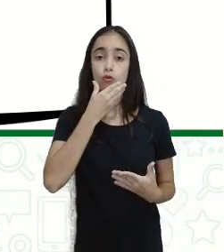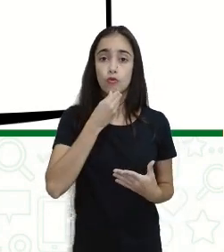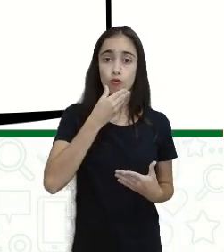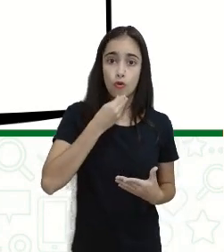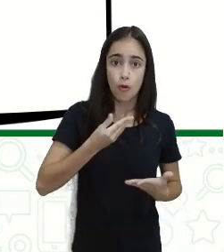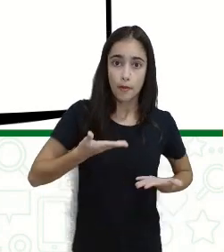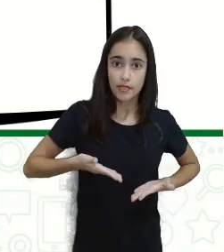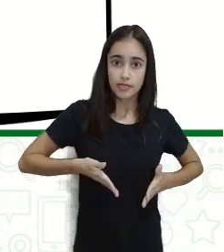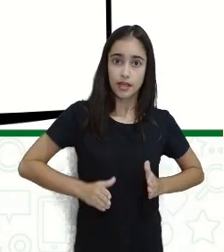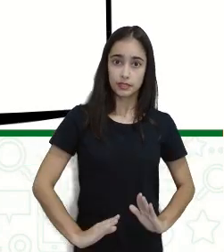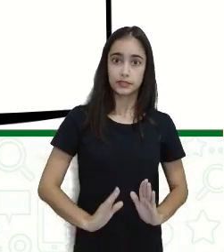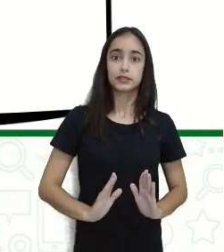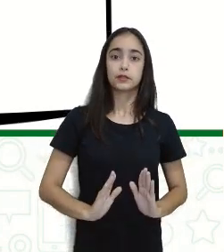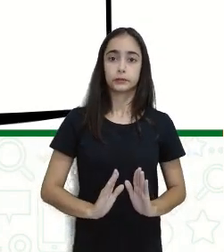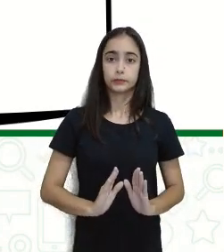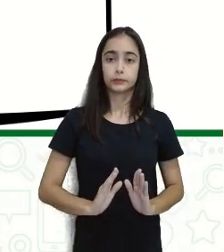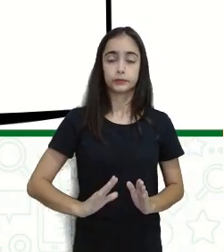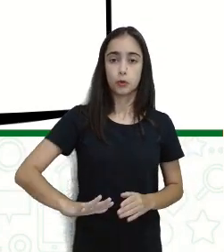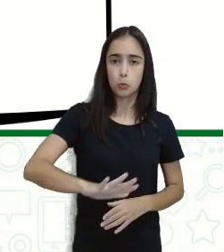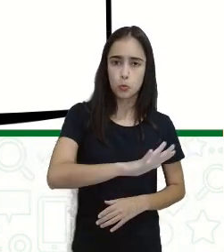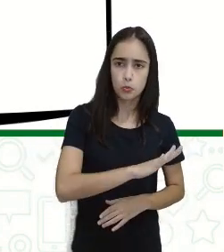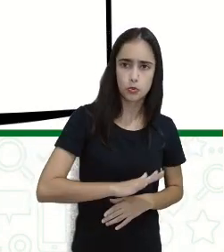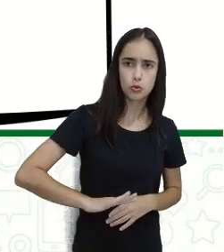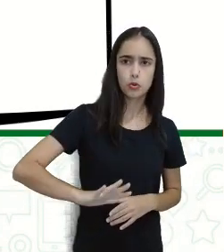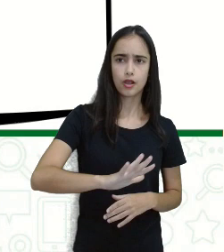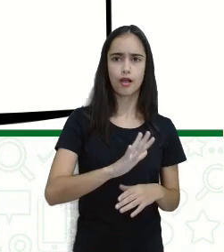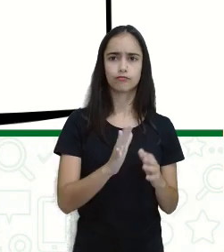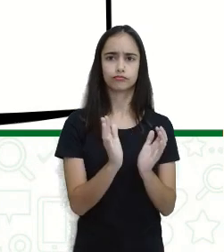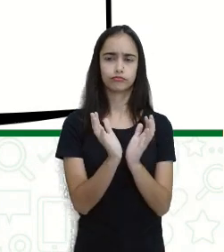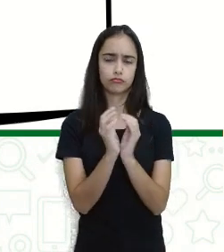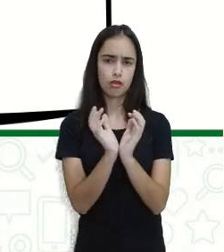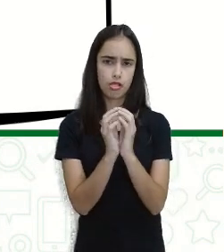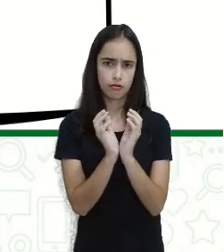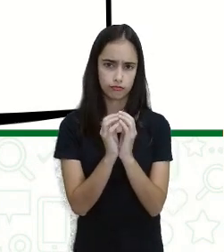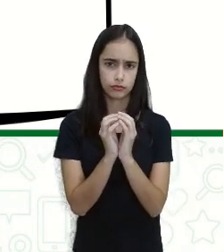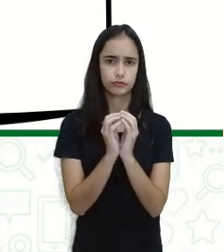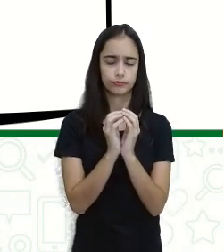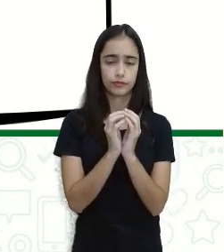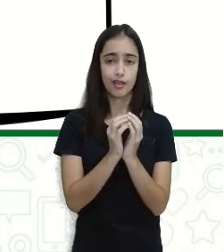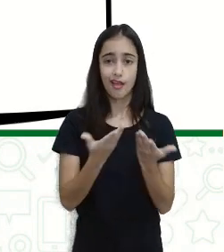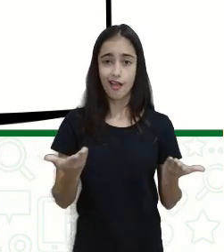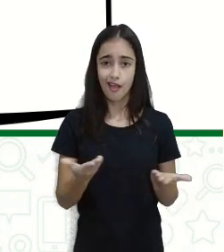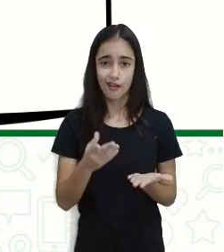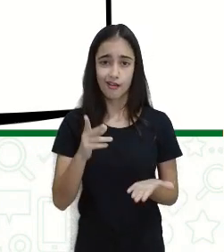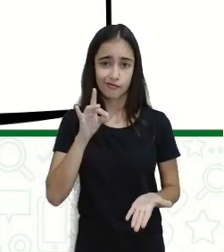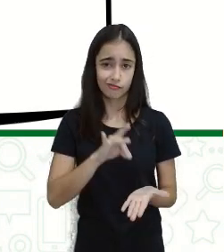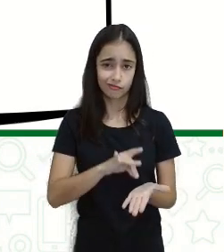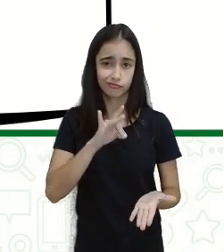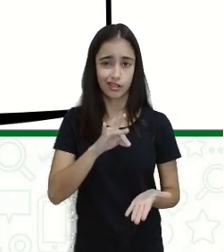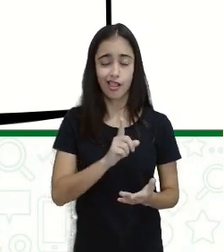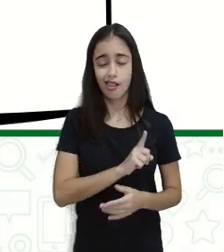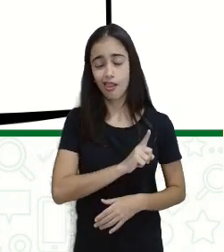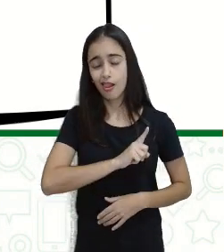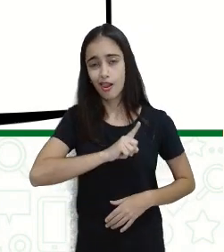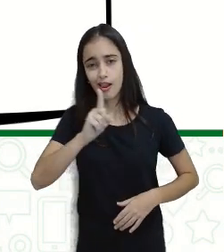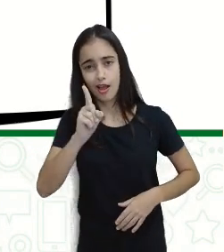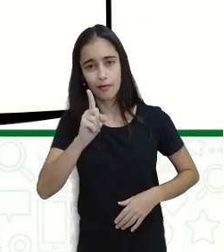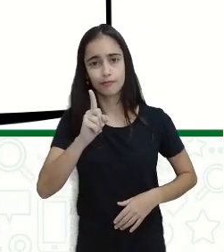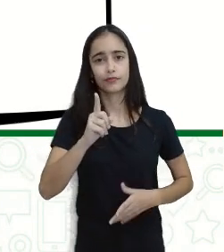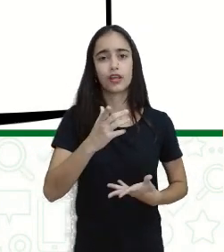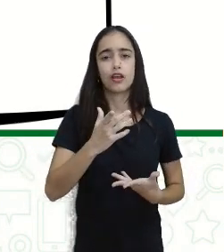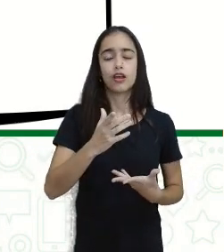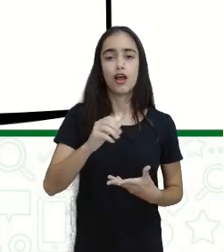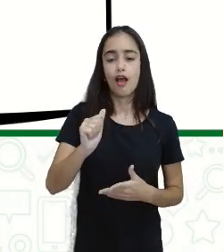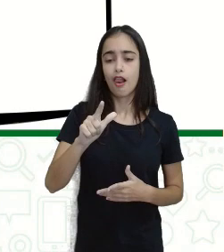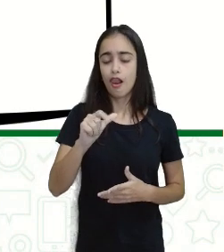da Serra da Barriga, né, que é a capitania do estado de Pernambuco, a atual União dos Palmares, Alagoas. Livre, ele nasceu